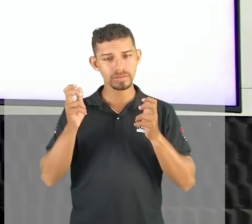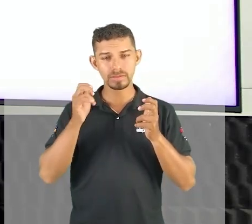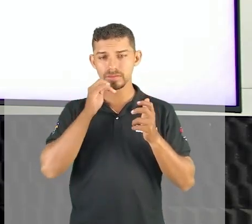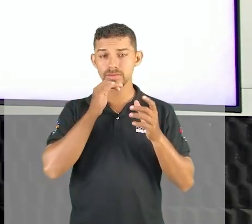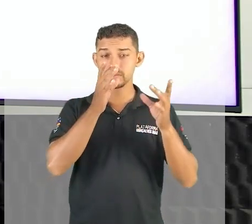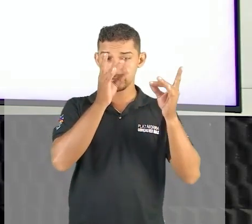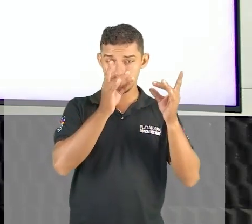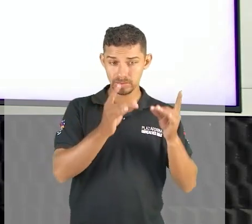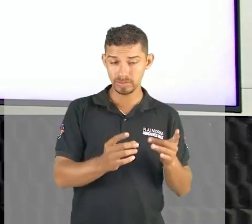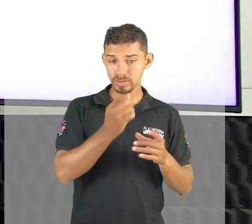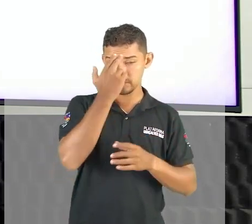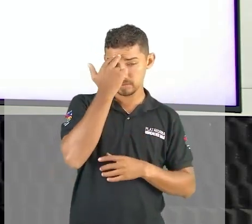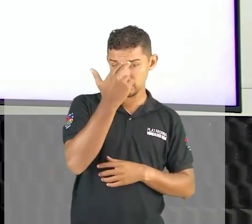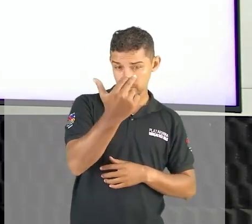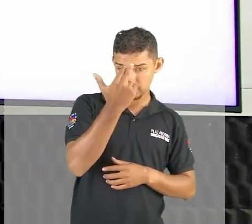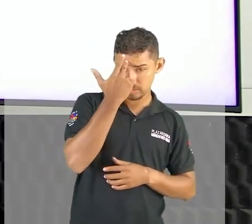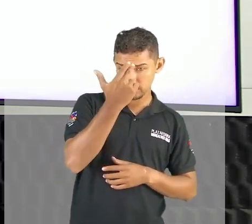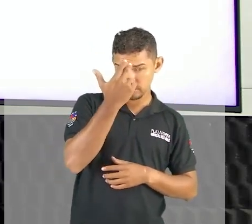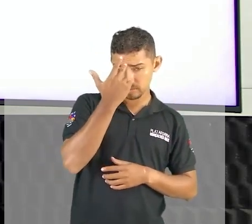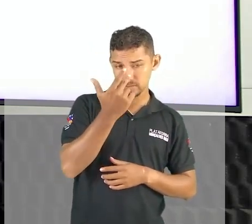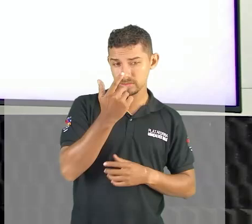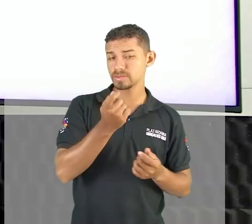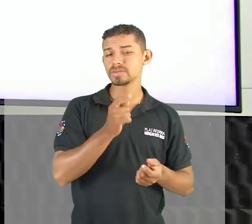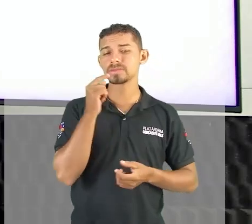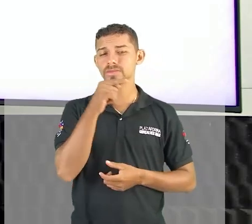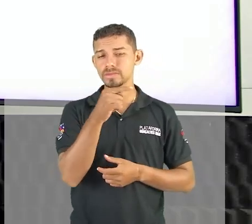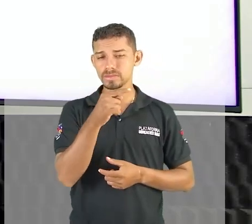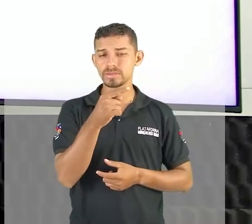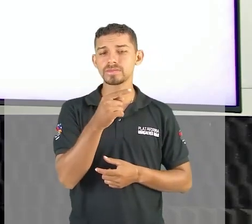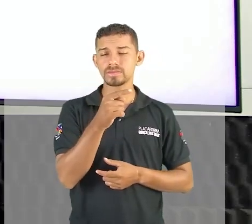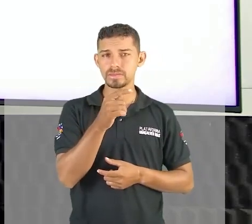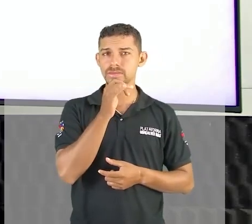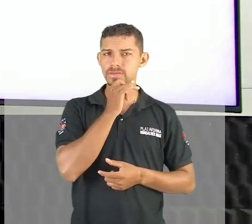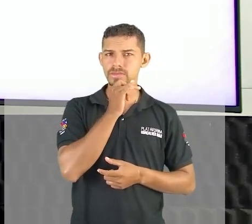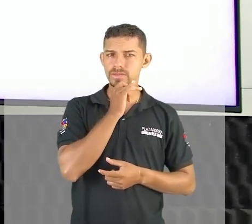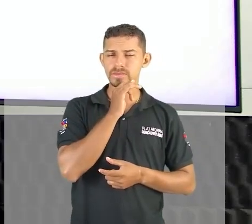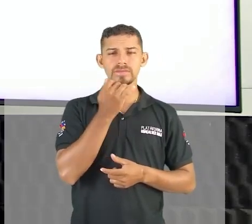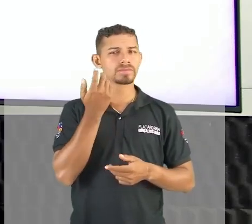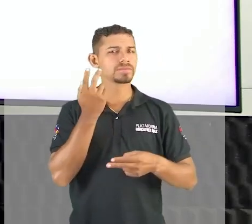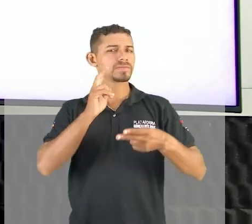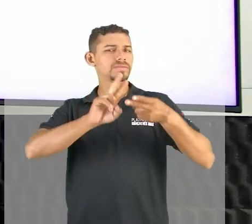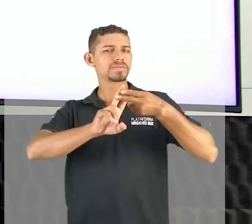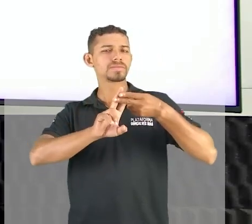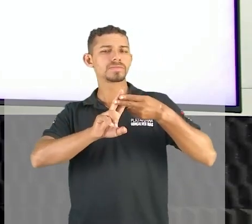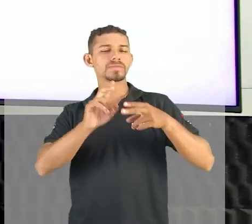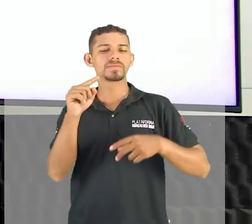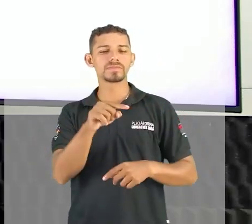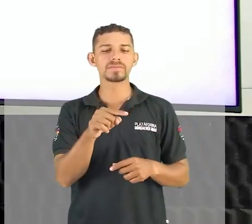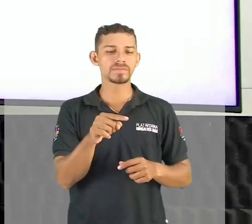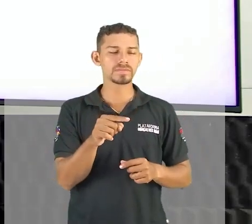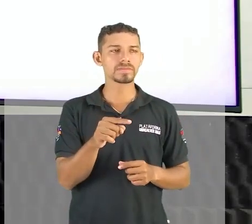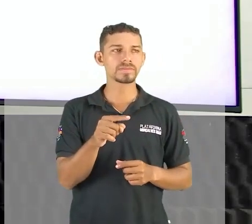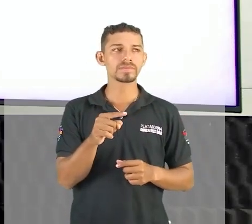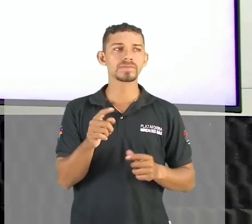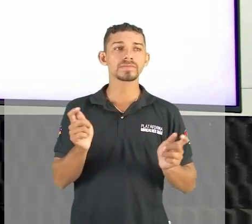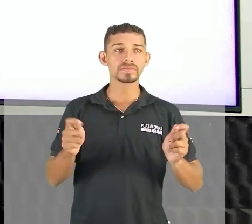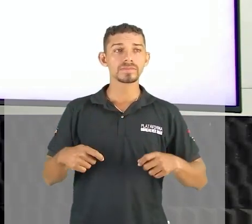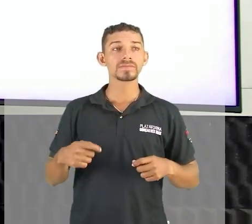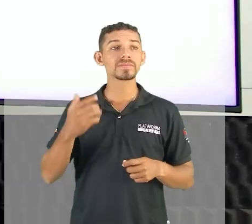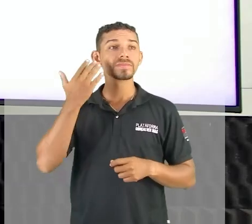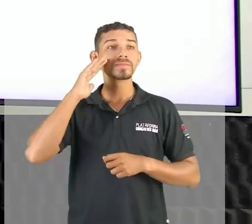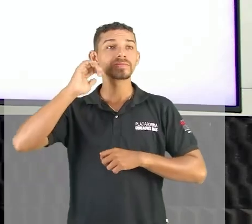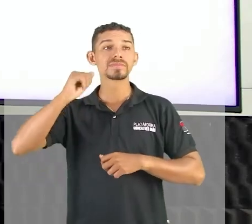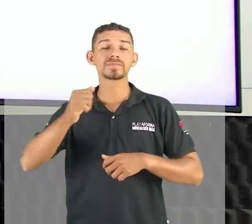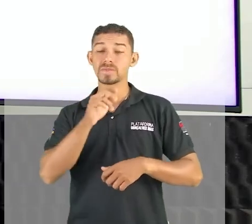descrição da história e principalmente os exemplos de utilização dessa hashtag eh a gente evidencia que